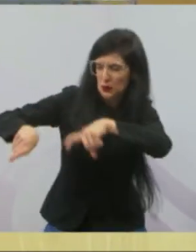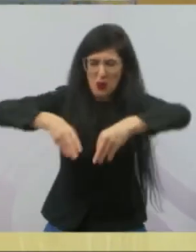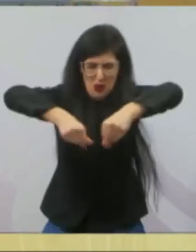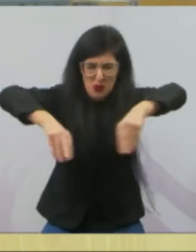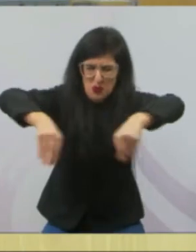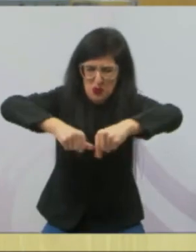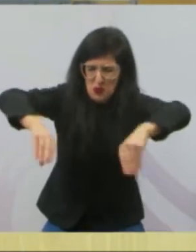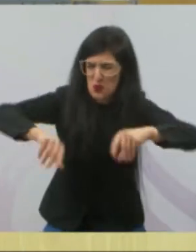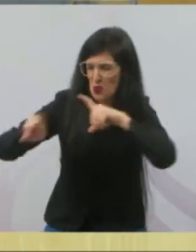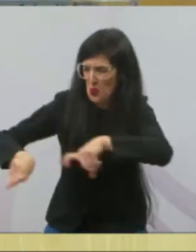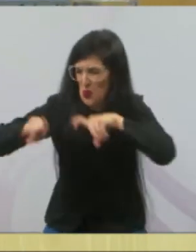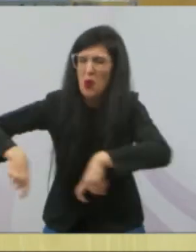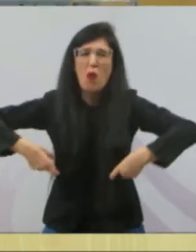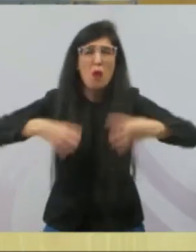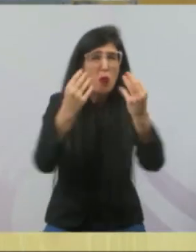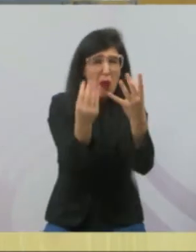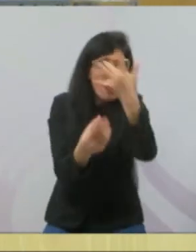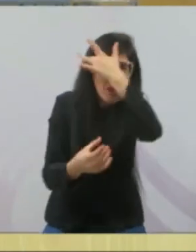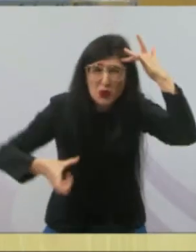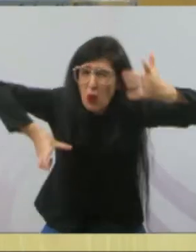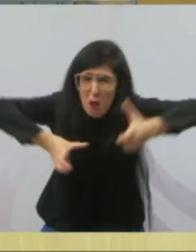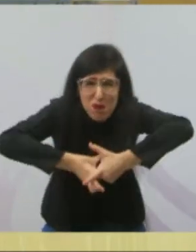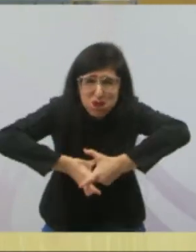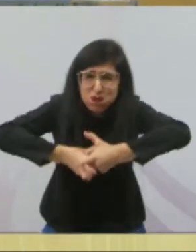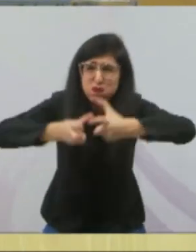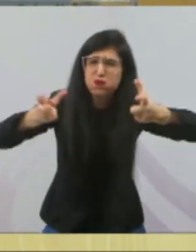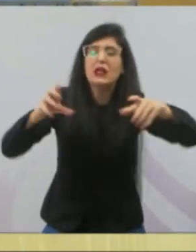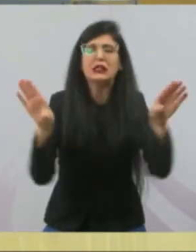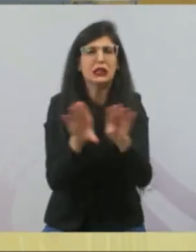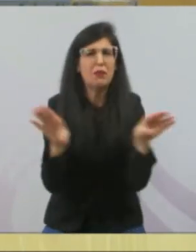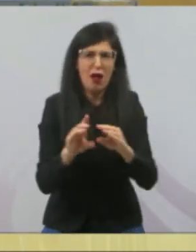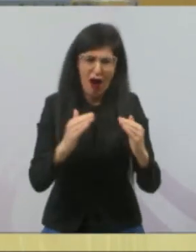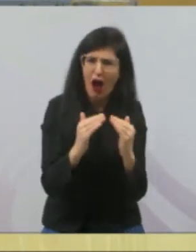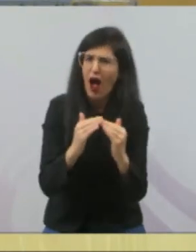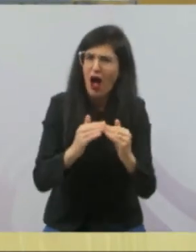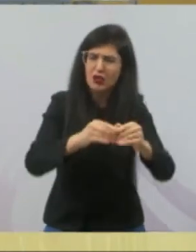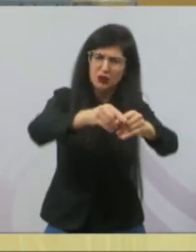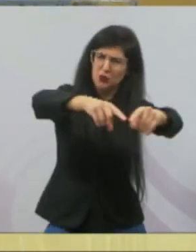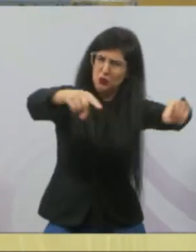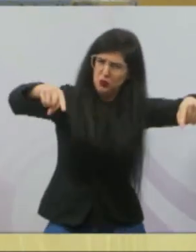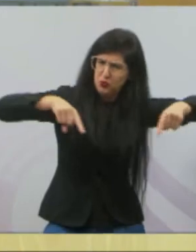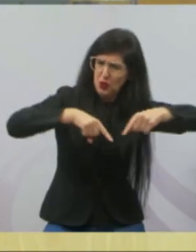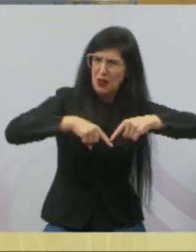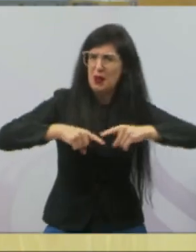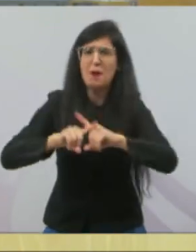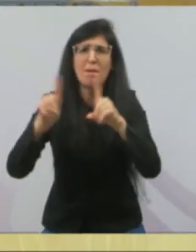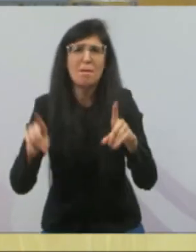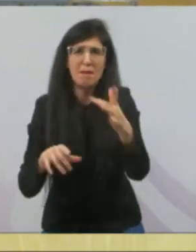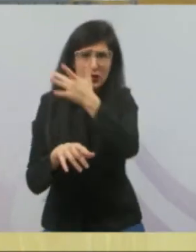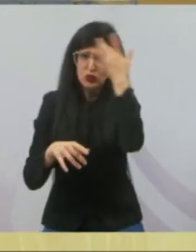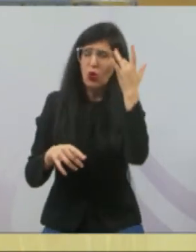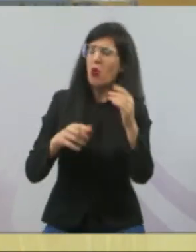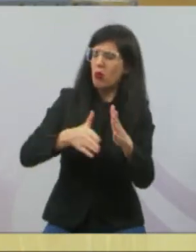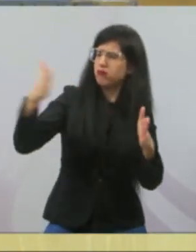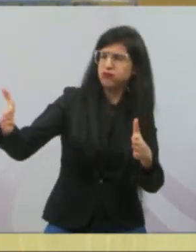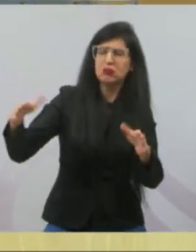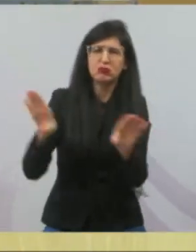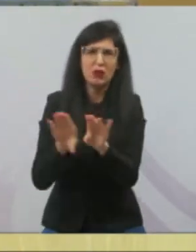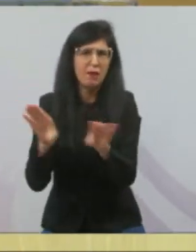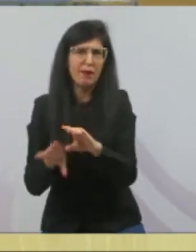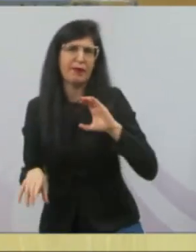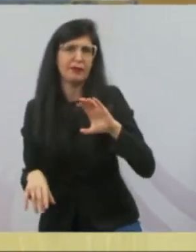seu prefeito. Também foi realizada algumas reuniões na Secretaria de Assistência Social, no qual expuseram que a Prefeitura não dispõe de equipamento para